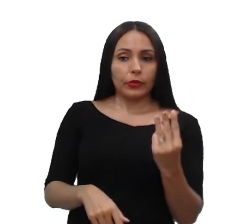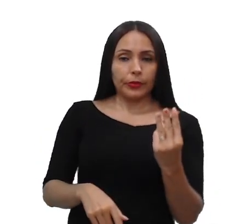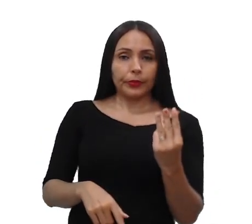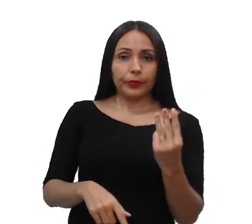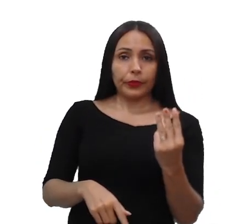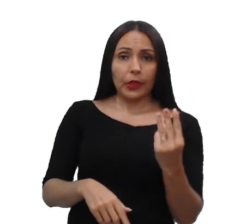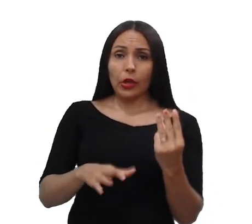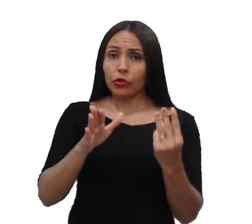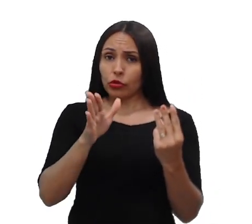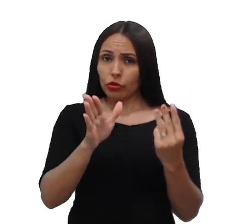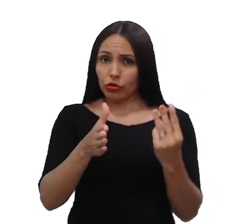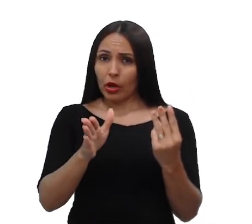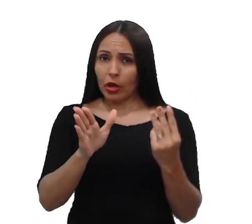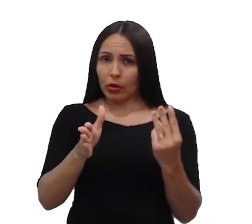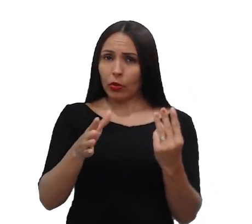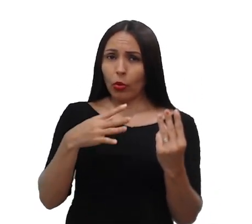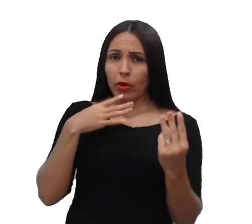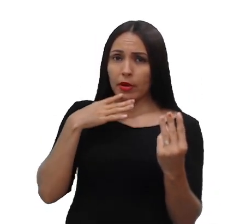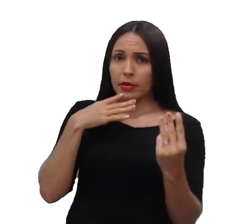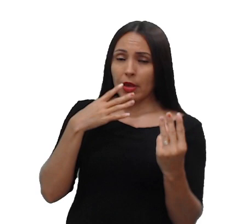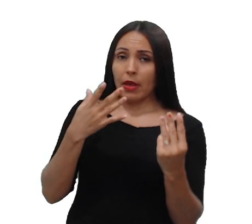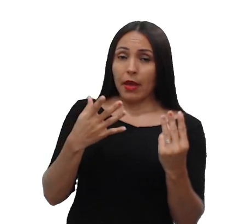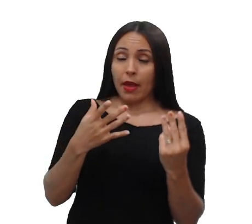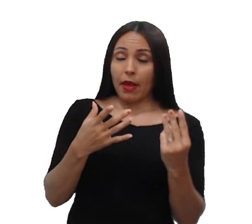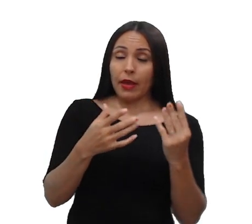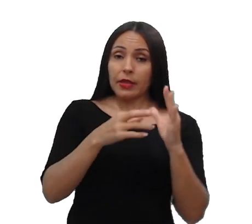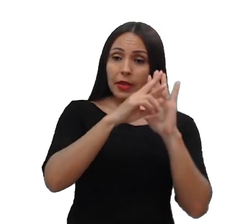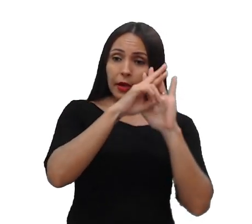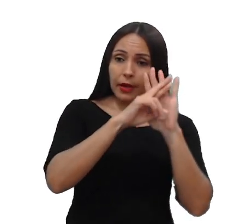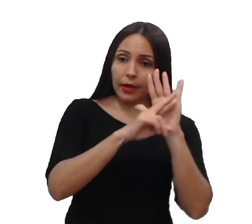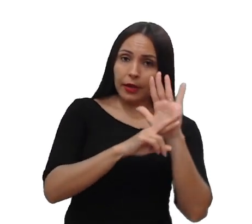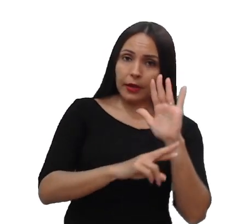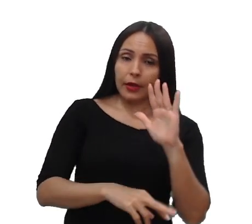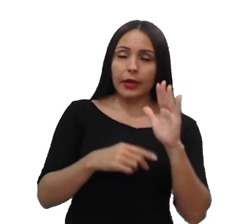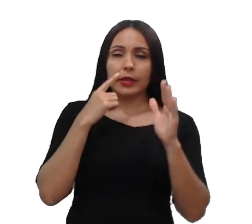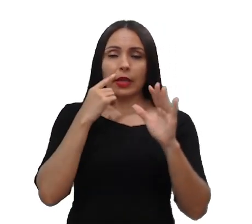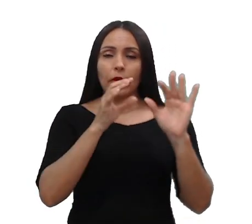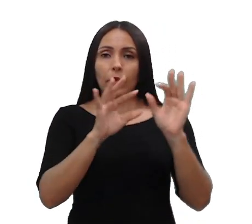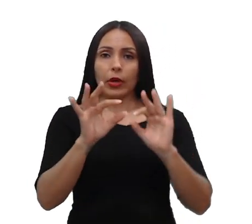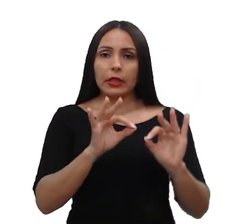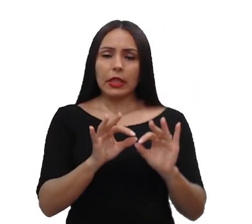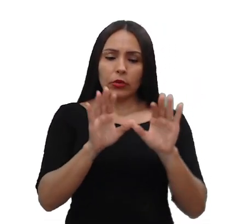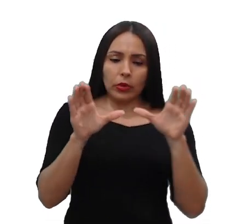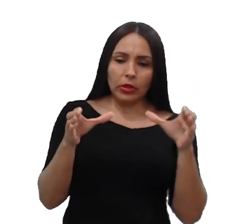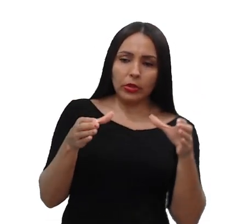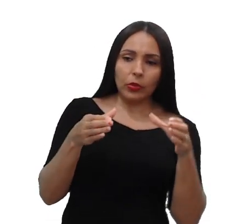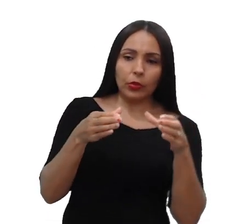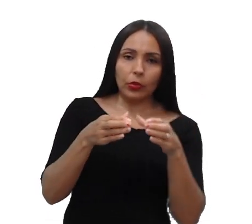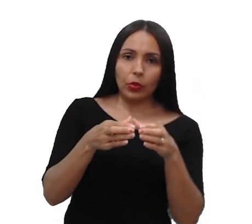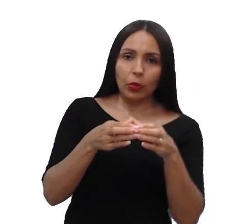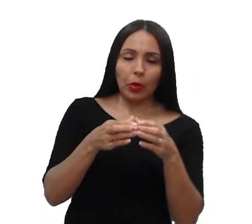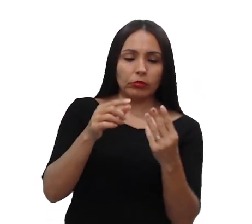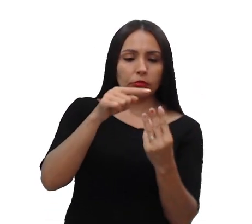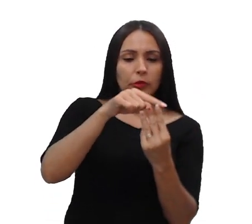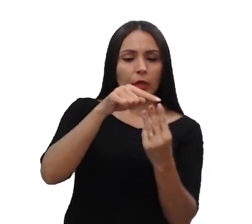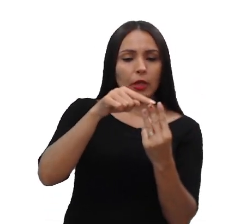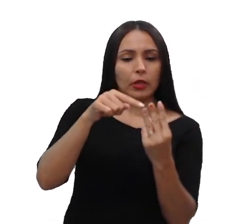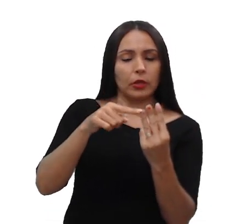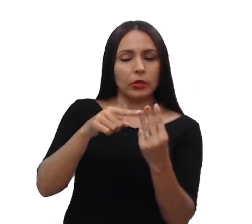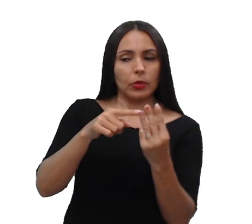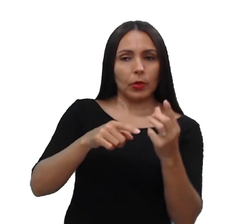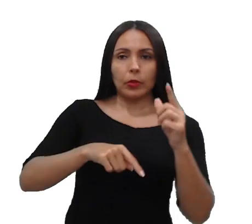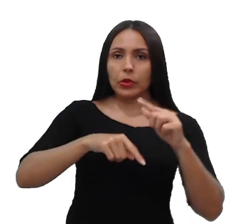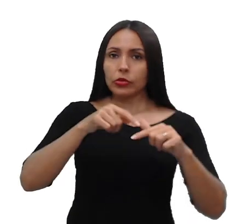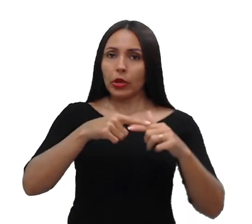já ouviram falar sobre essa regra. Então, é importante na decoração quando a gente agrupa 3 objetos,